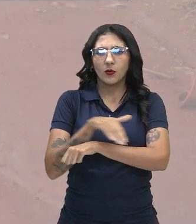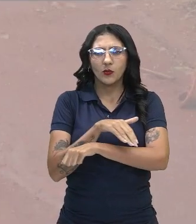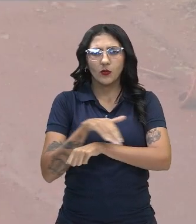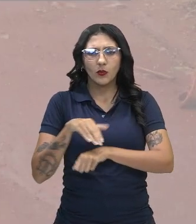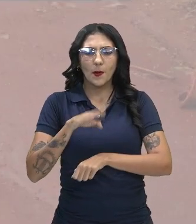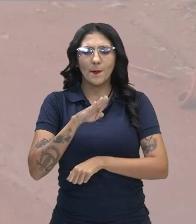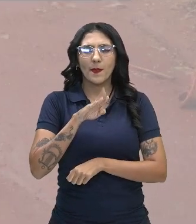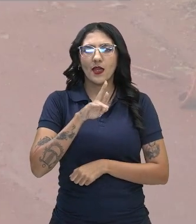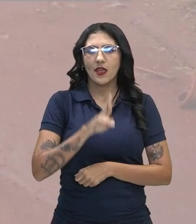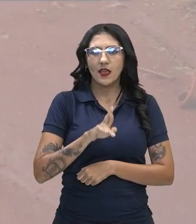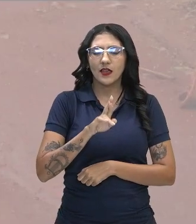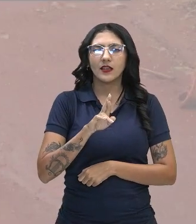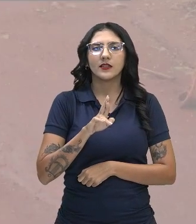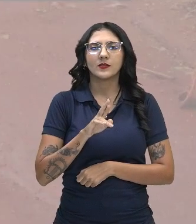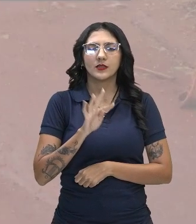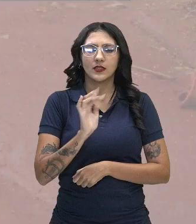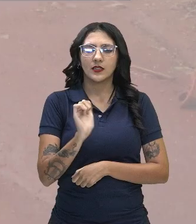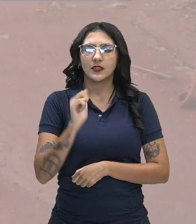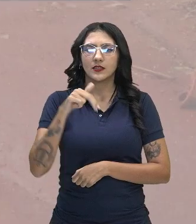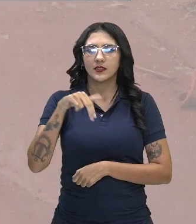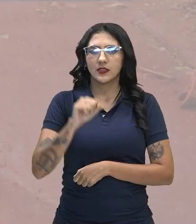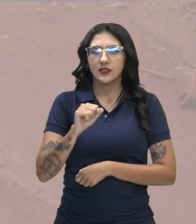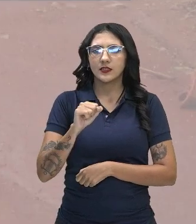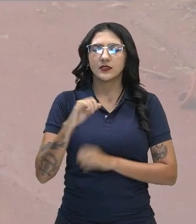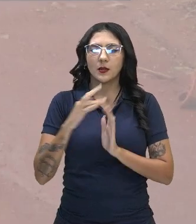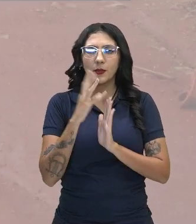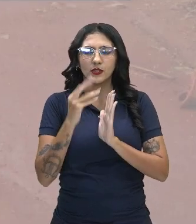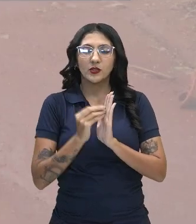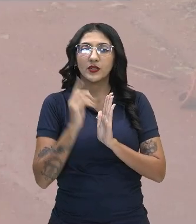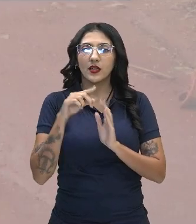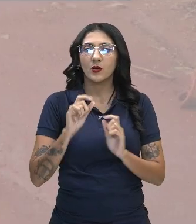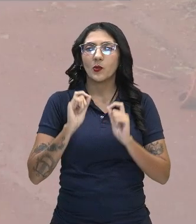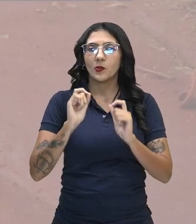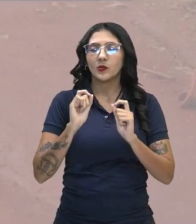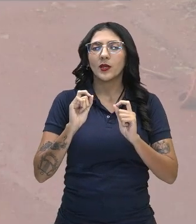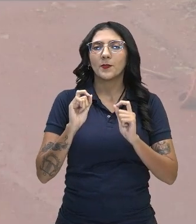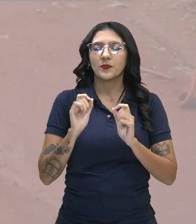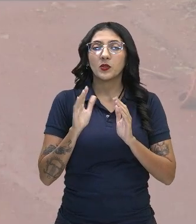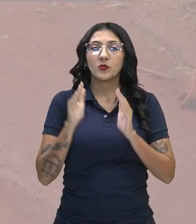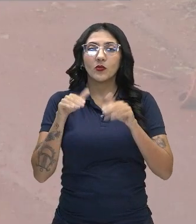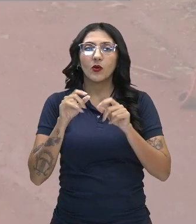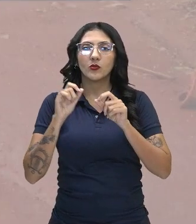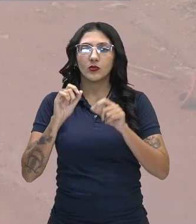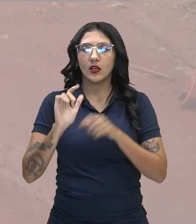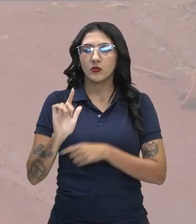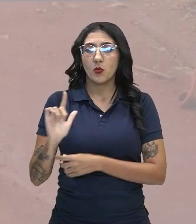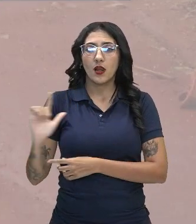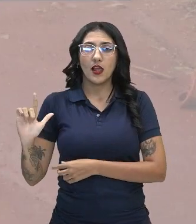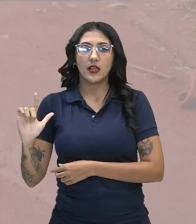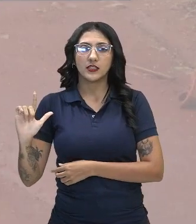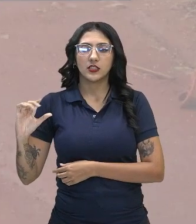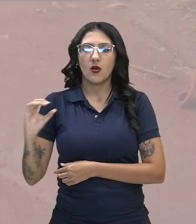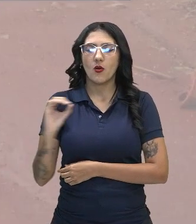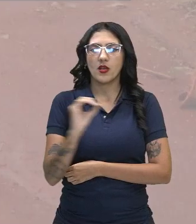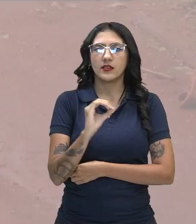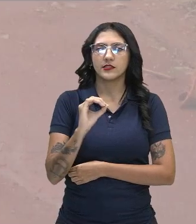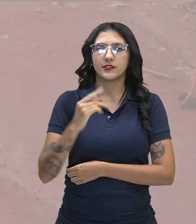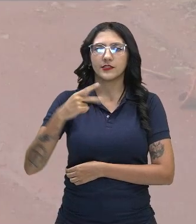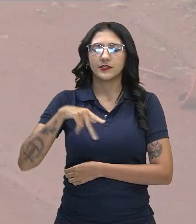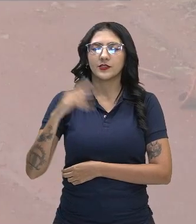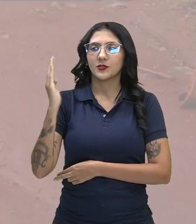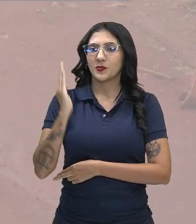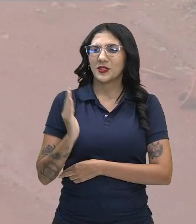geral, né, que buscava aí integrar o leste a oeste aí do território brasileiro. Mas